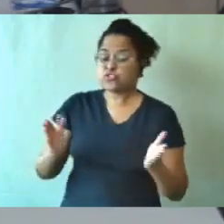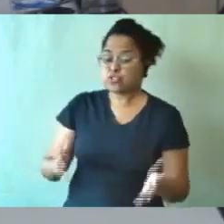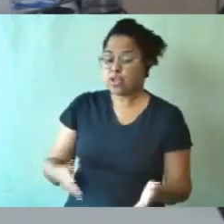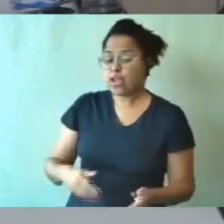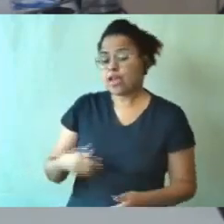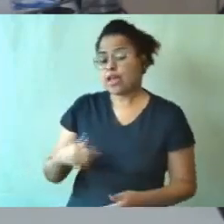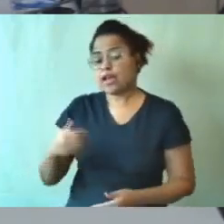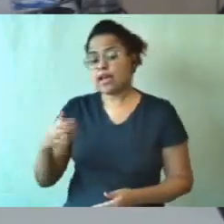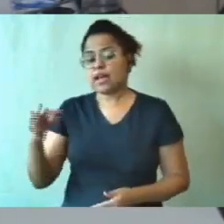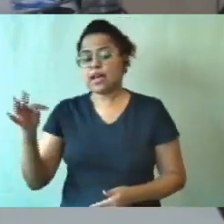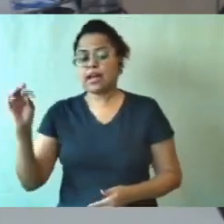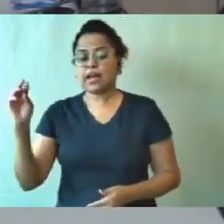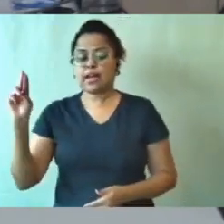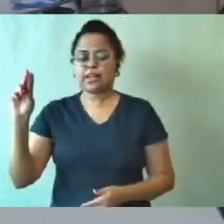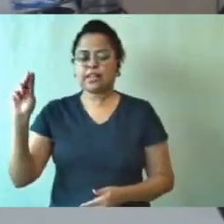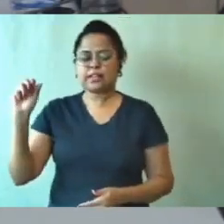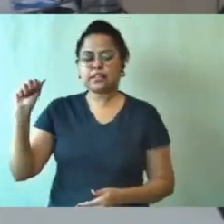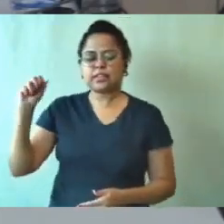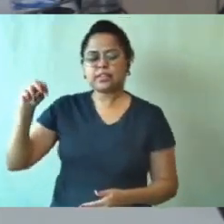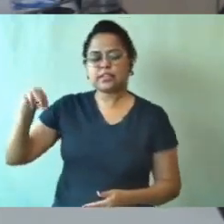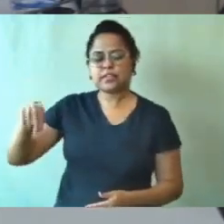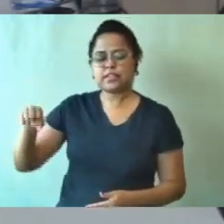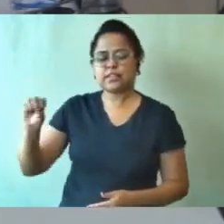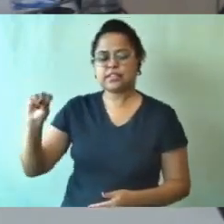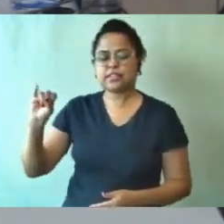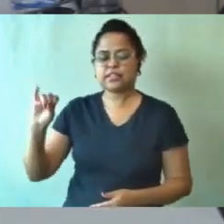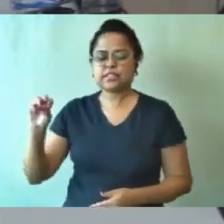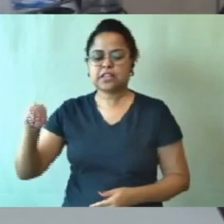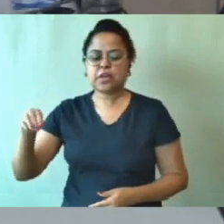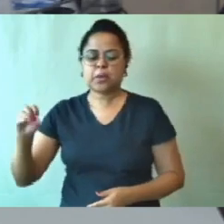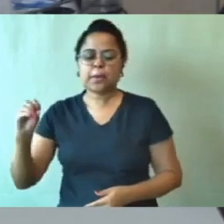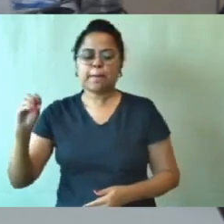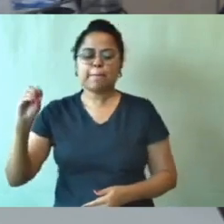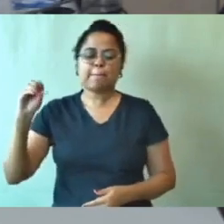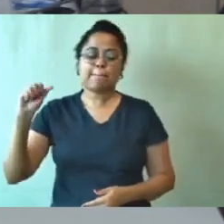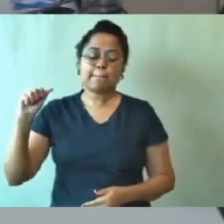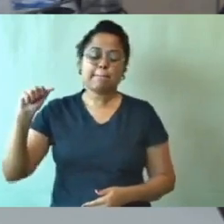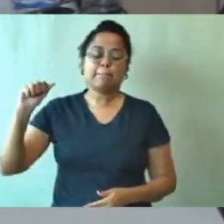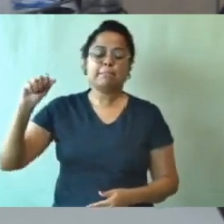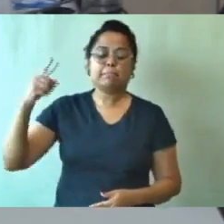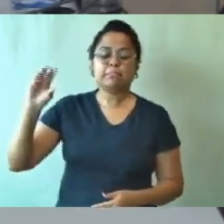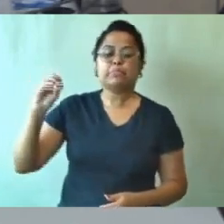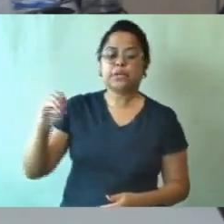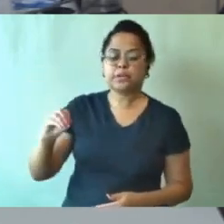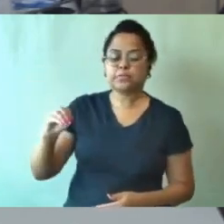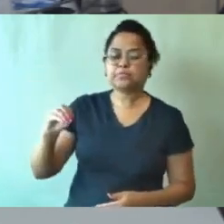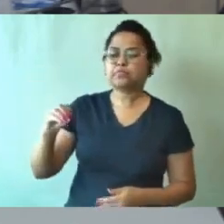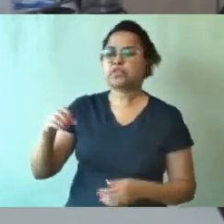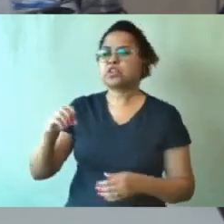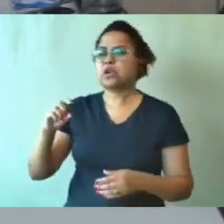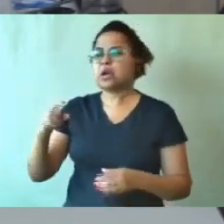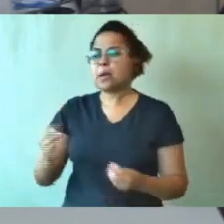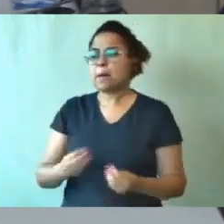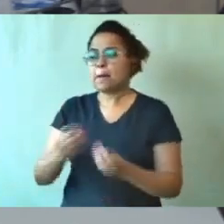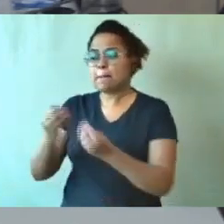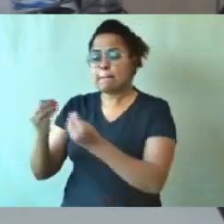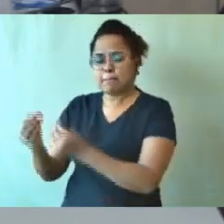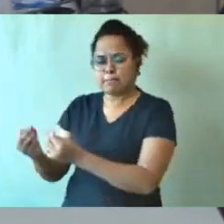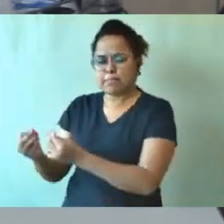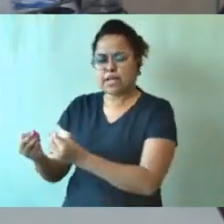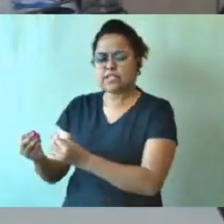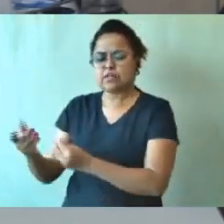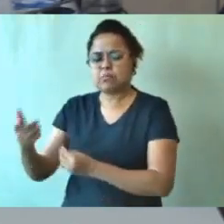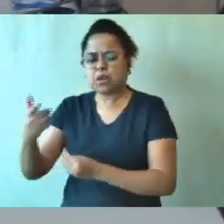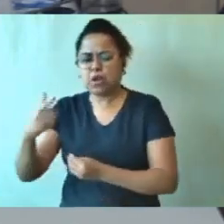esses ativos e passa para a nova empresa que acabou de ser constituída com essa finalidade, que era a BH Leste S.A., que, na